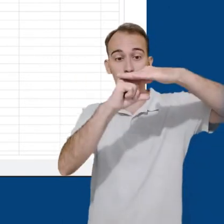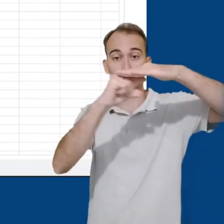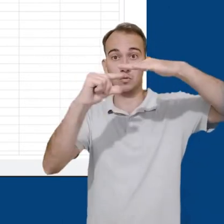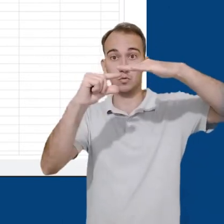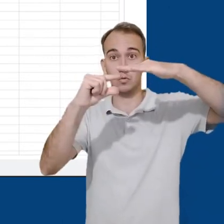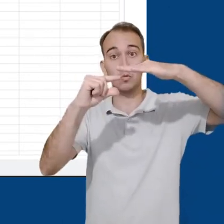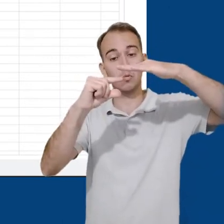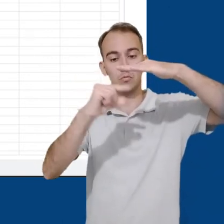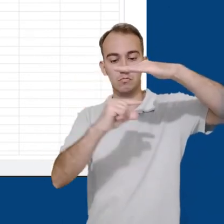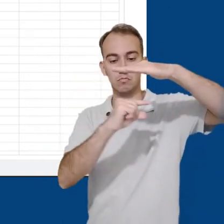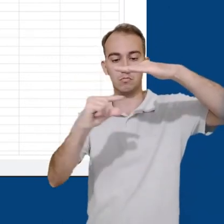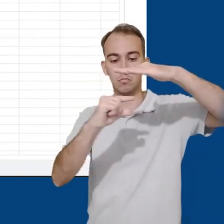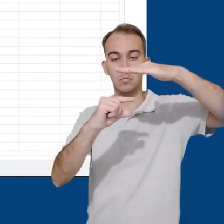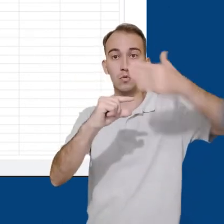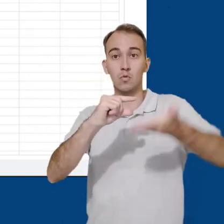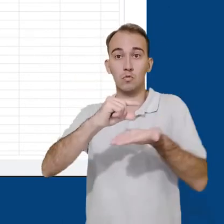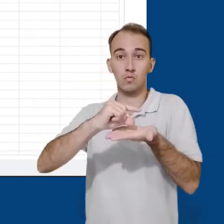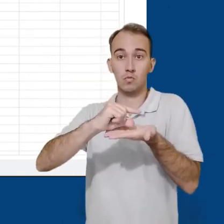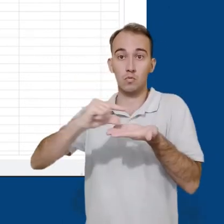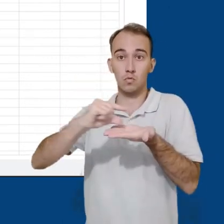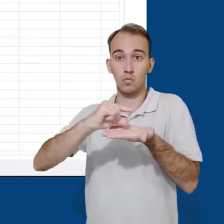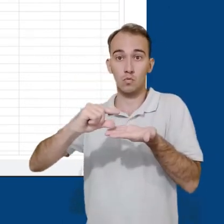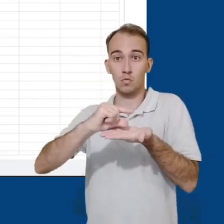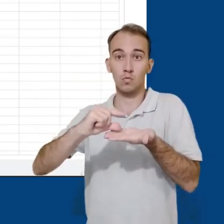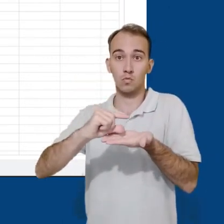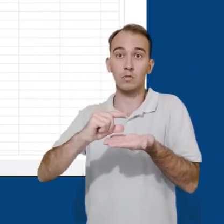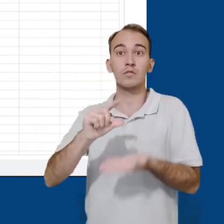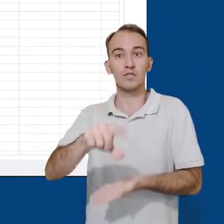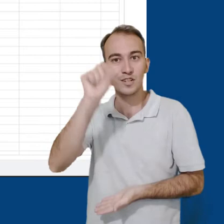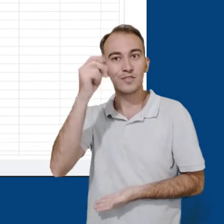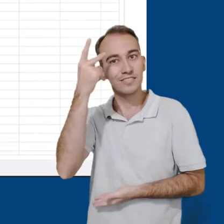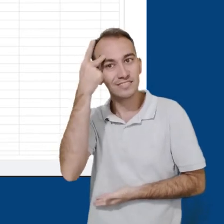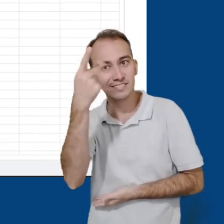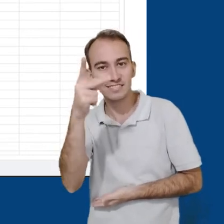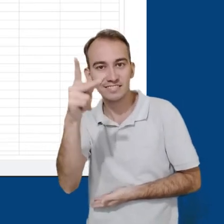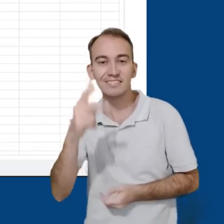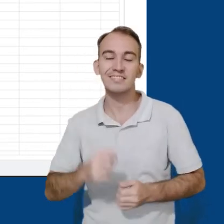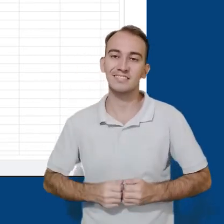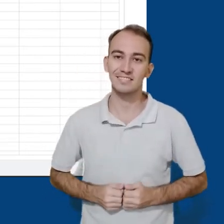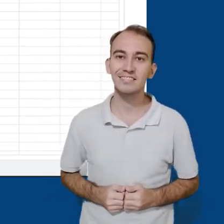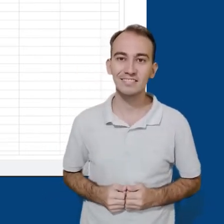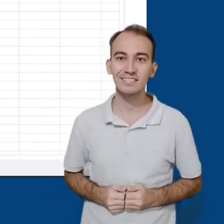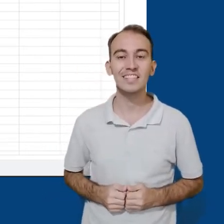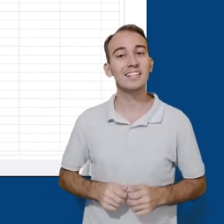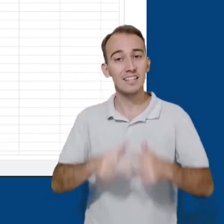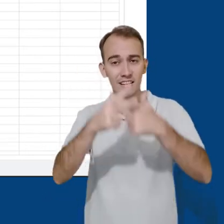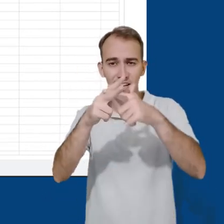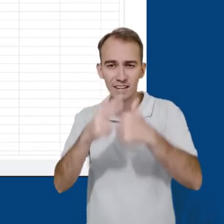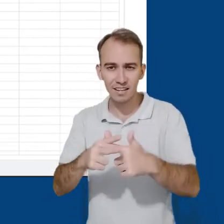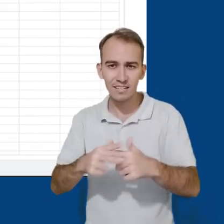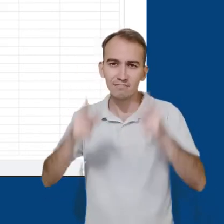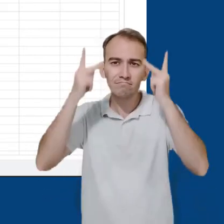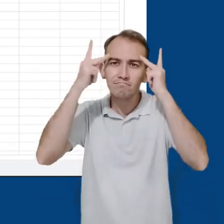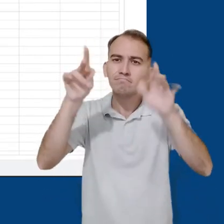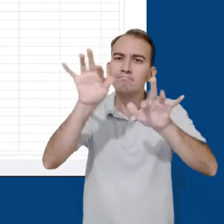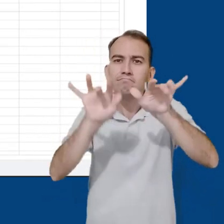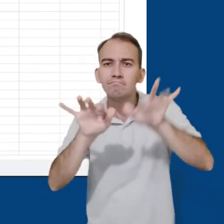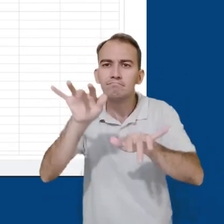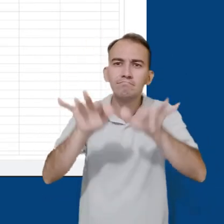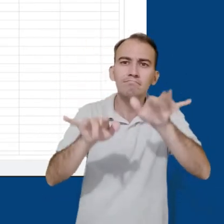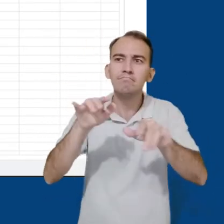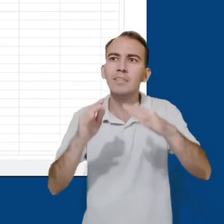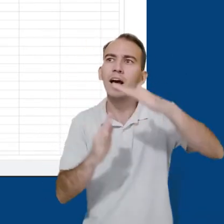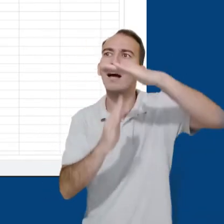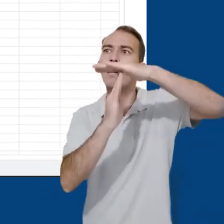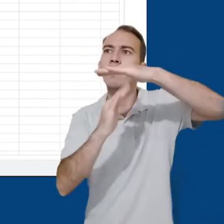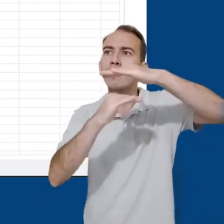alinhado ao topo ao centro ou a linha de base o terceiro item nos ajuda a configurar como vamos concentrar as informações